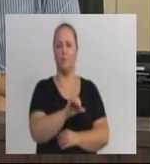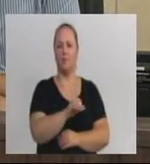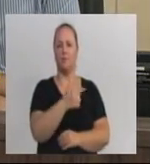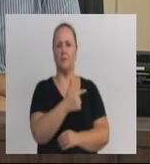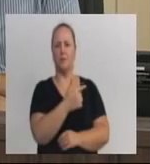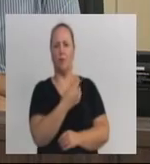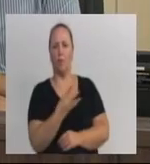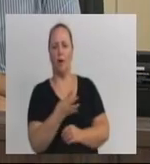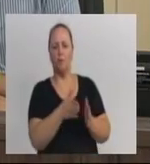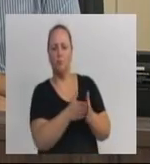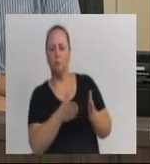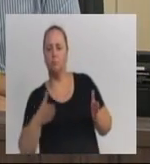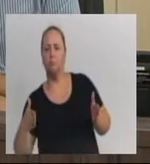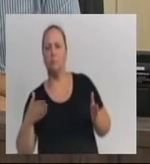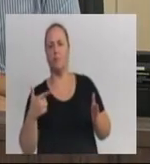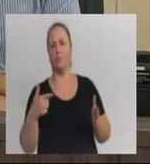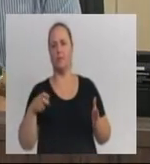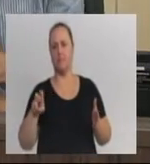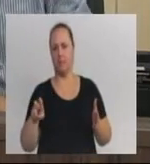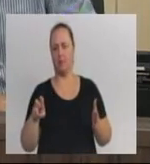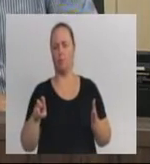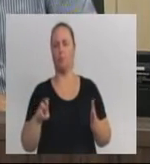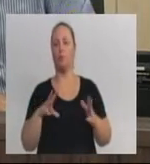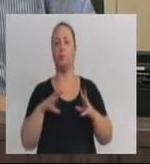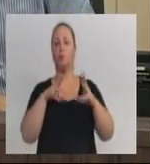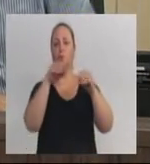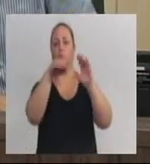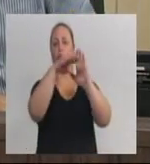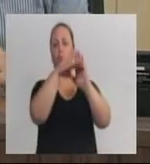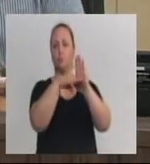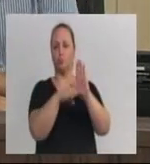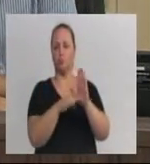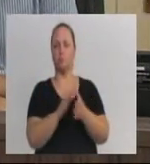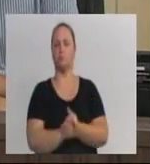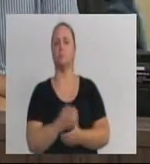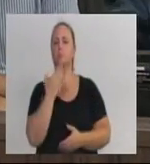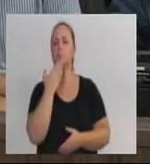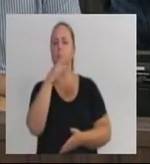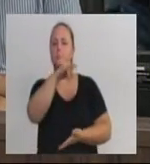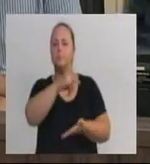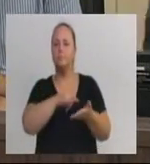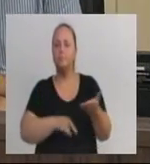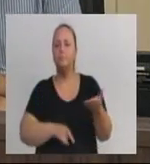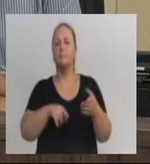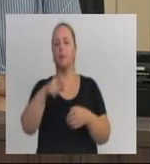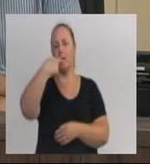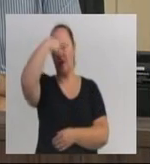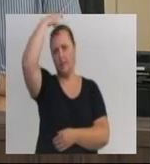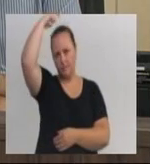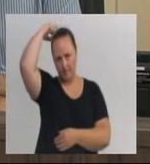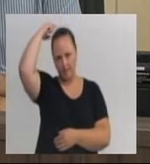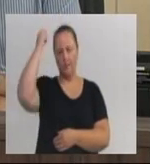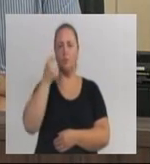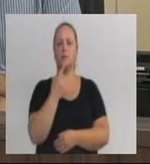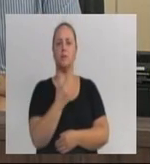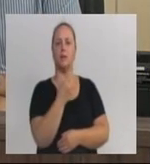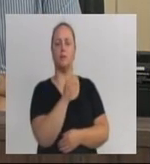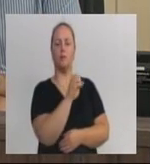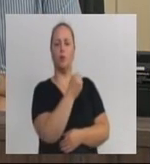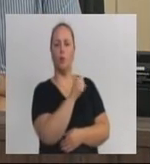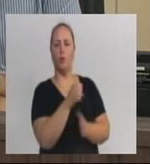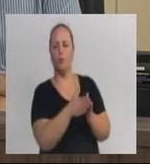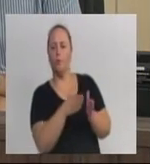925. Todos à ordem do dia. Requerimento do vereador Adriano Pereira, número 108, 109, 110, 111,